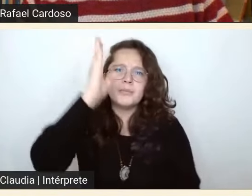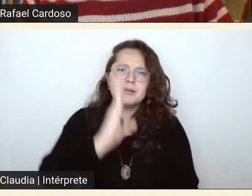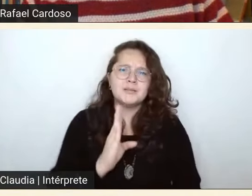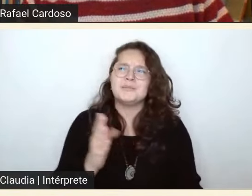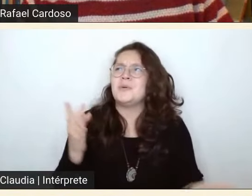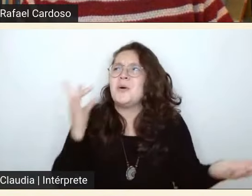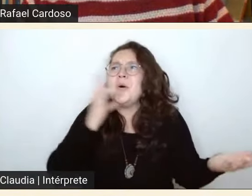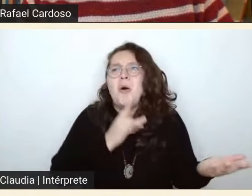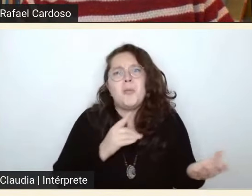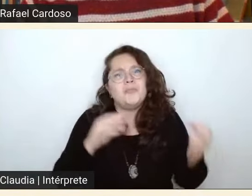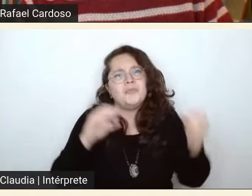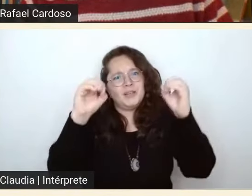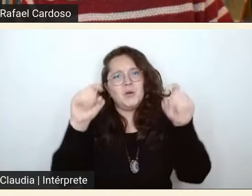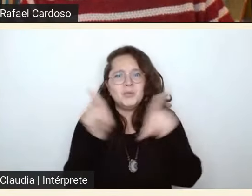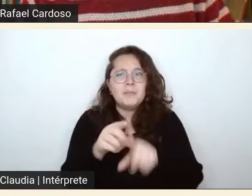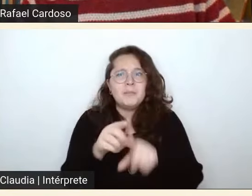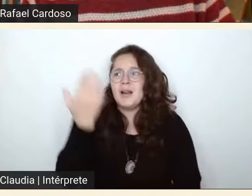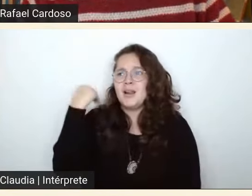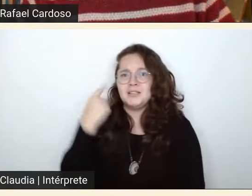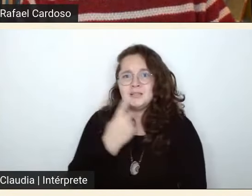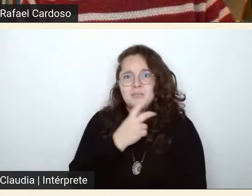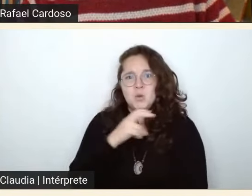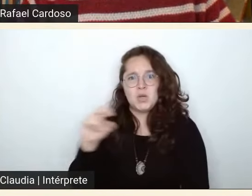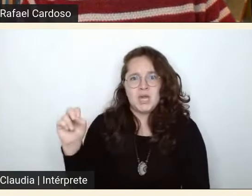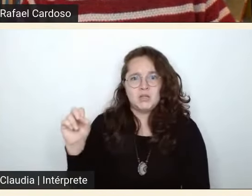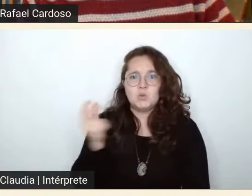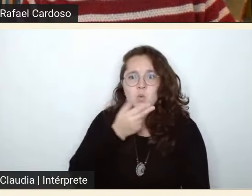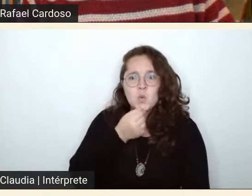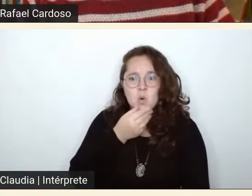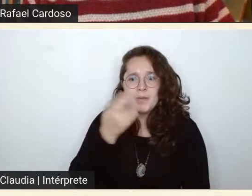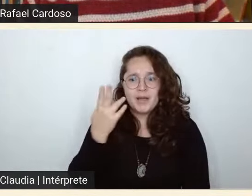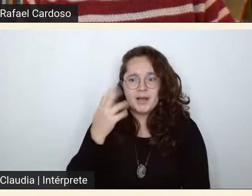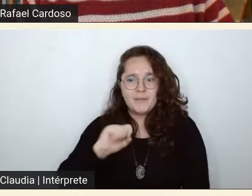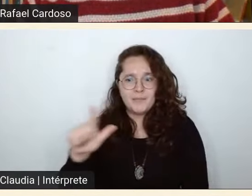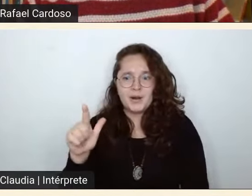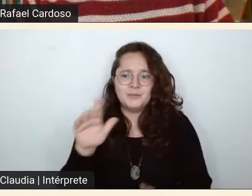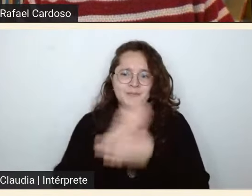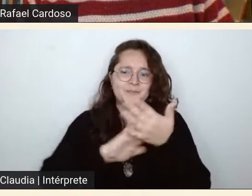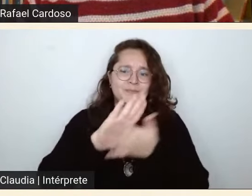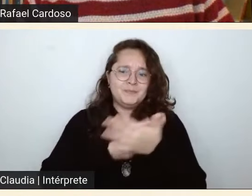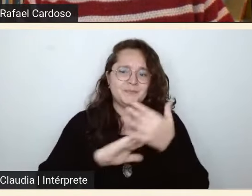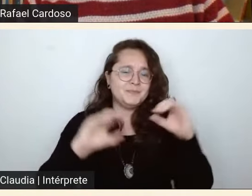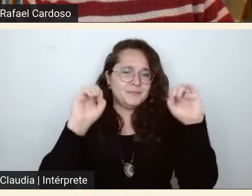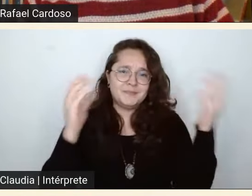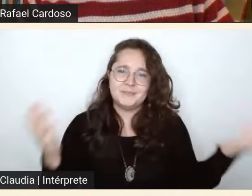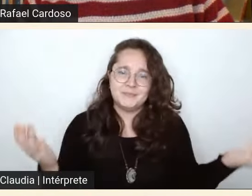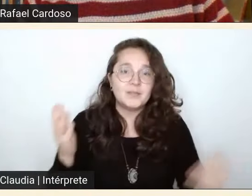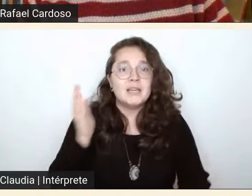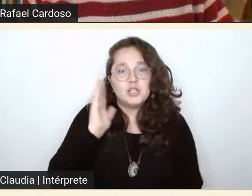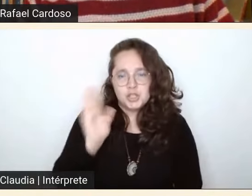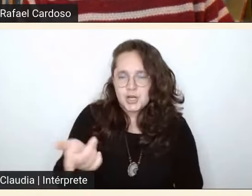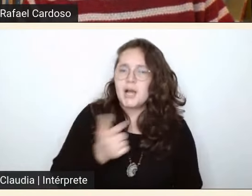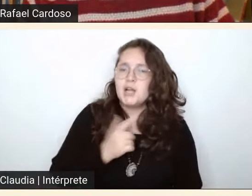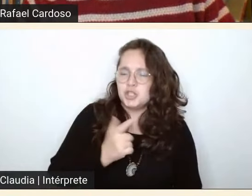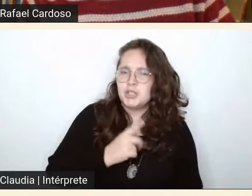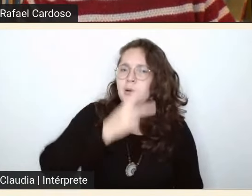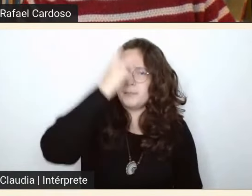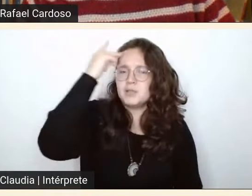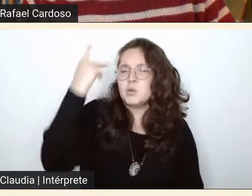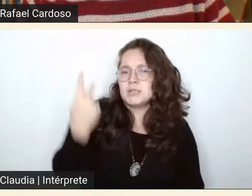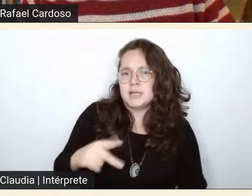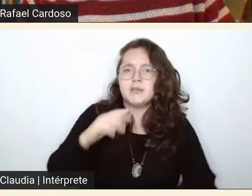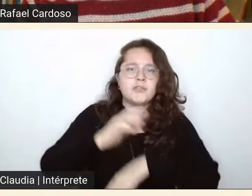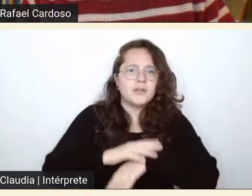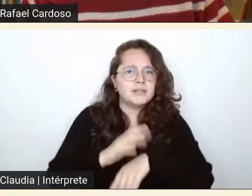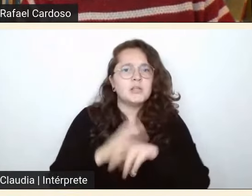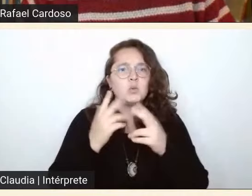não descobriu nada em 1500. Então, assim, já havia gente aqui, já havia gente fazendo, acontecendo, já existia